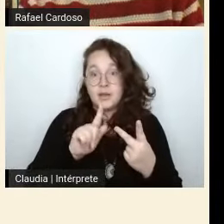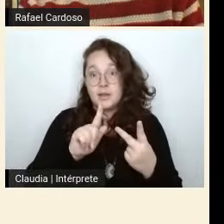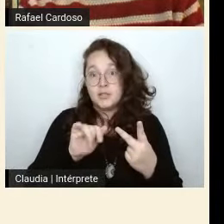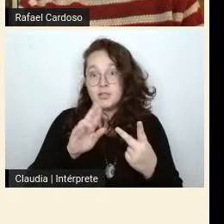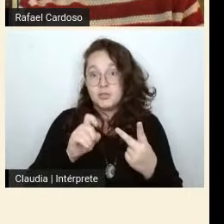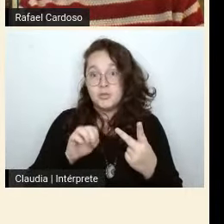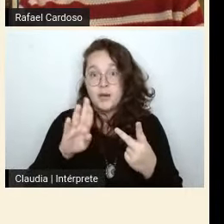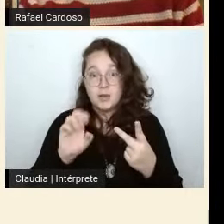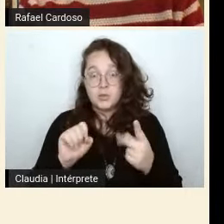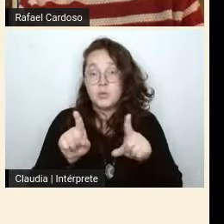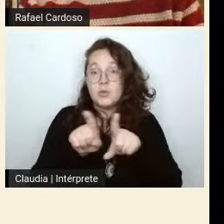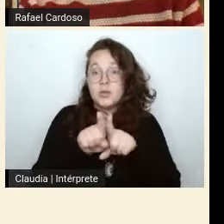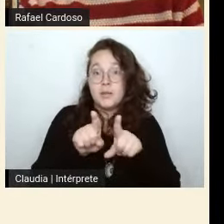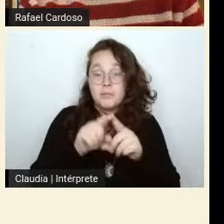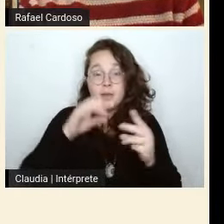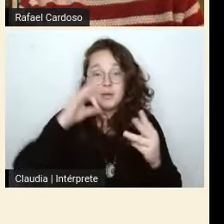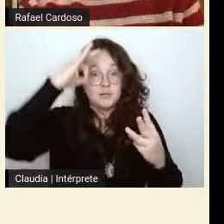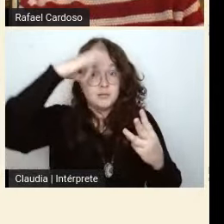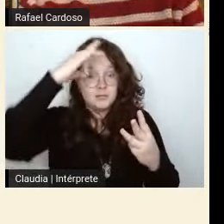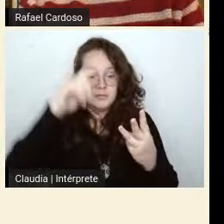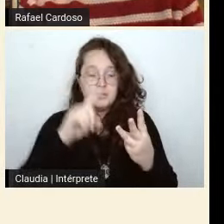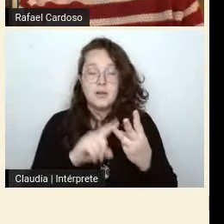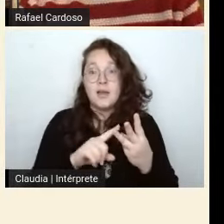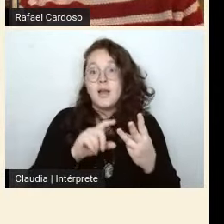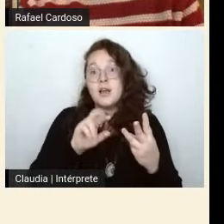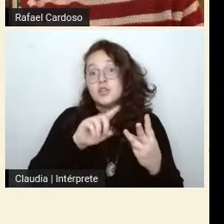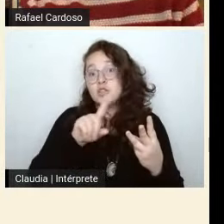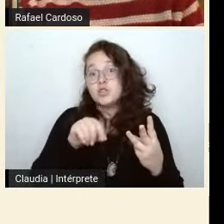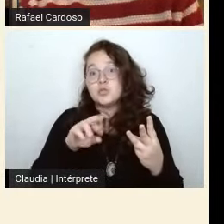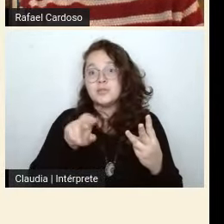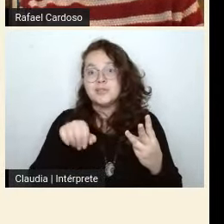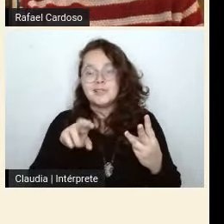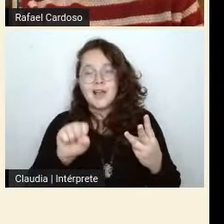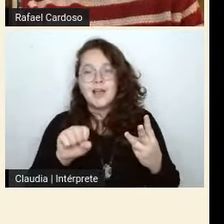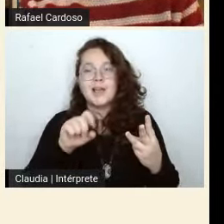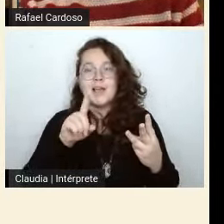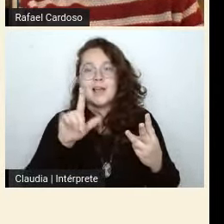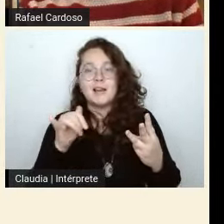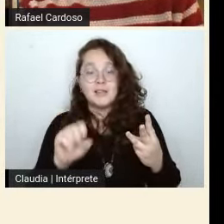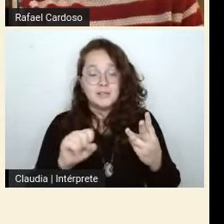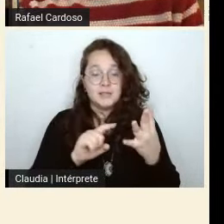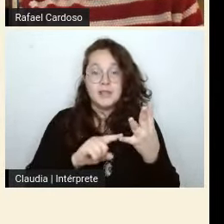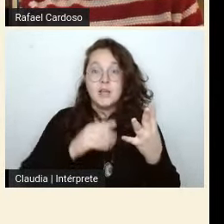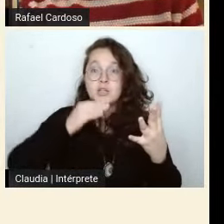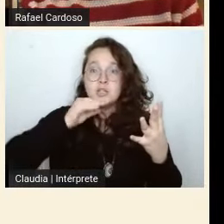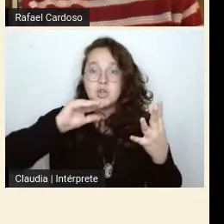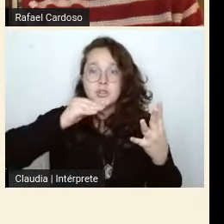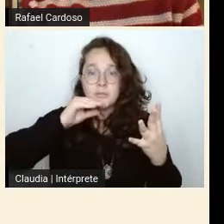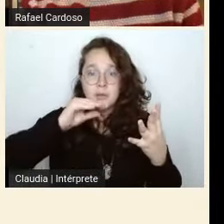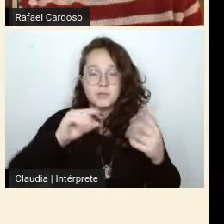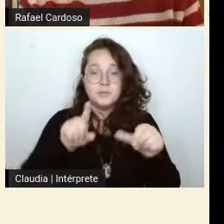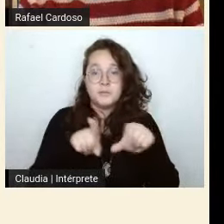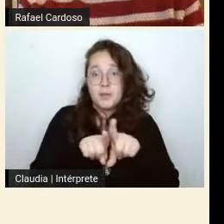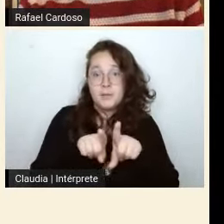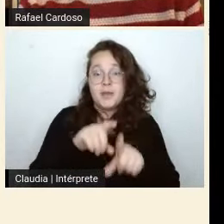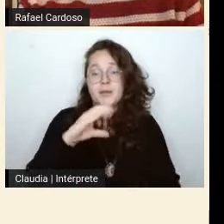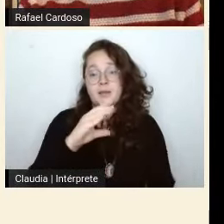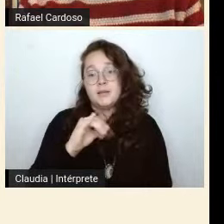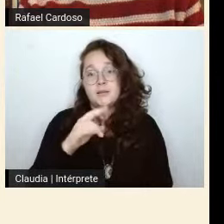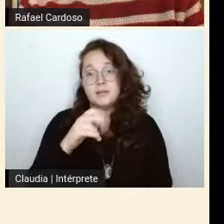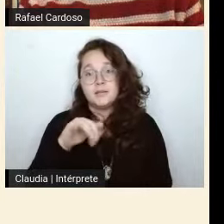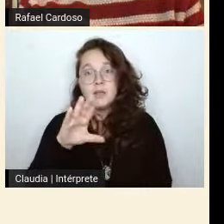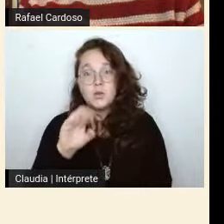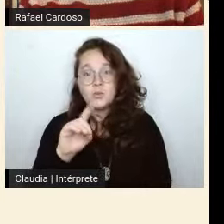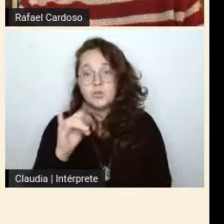Andrade, Arthur Ramos, José Lins do Rego, Jorge Amado, Cícero Dias e Lazar Segal.